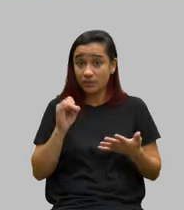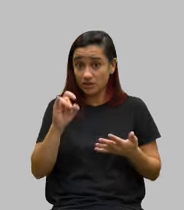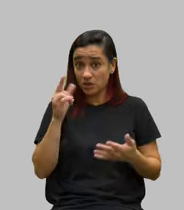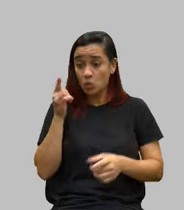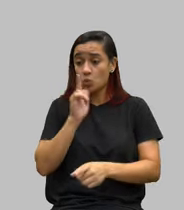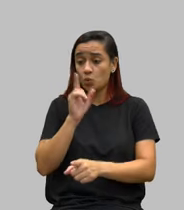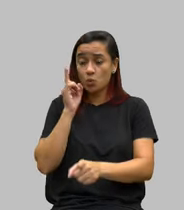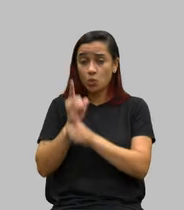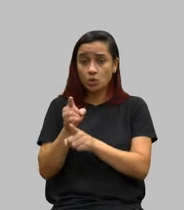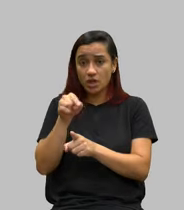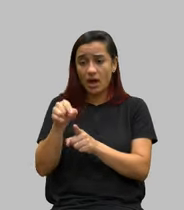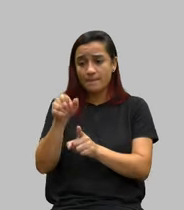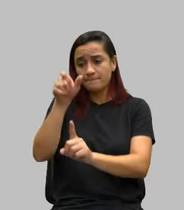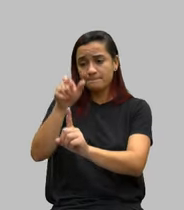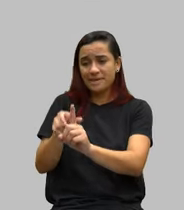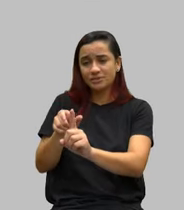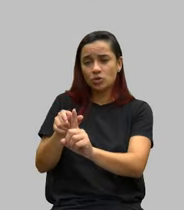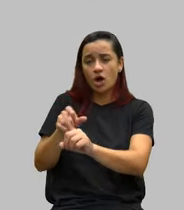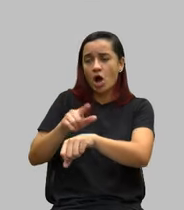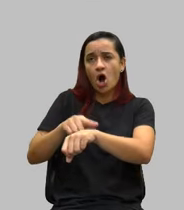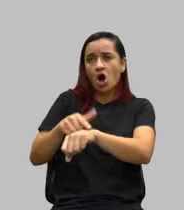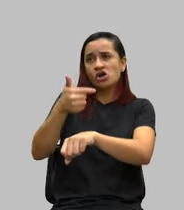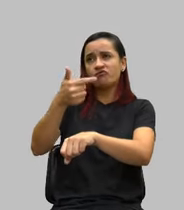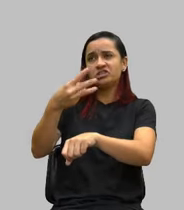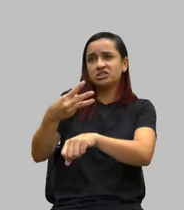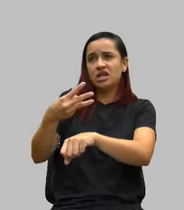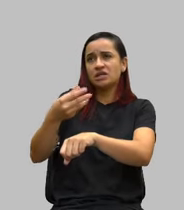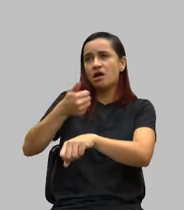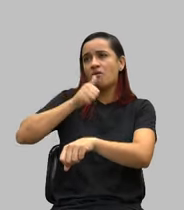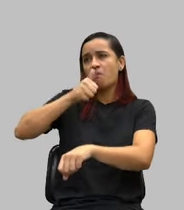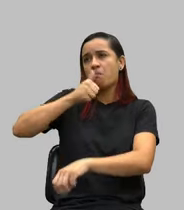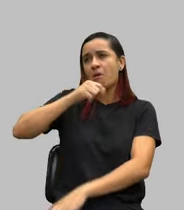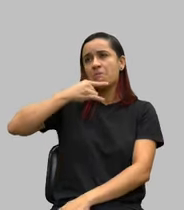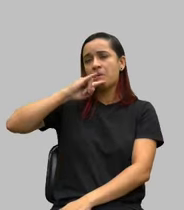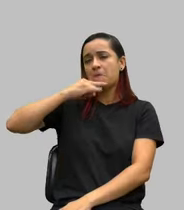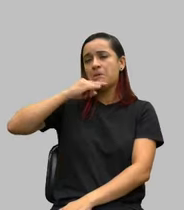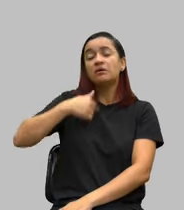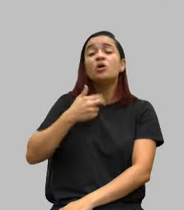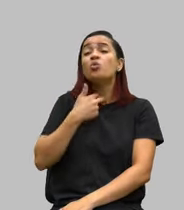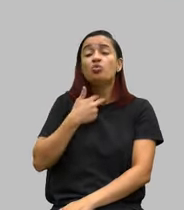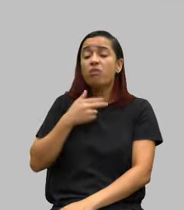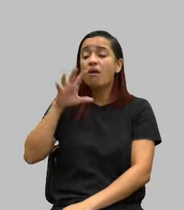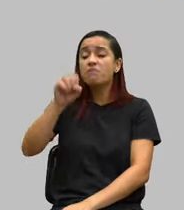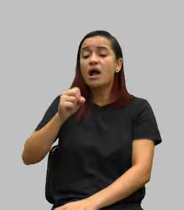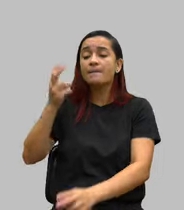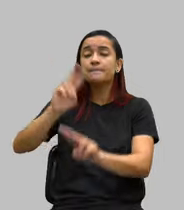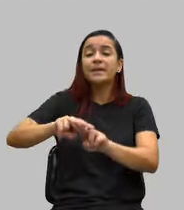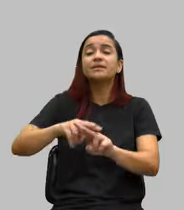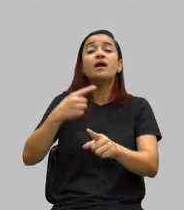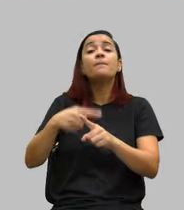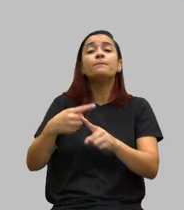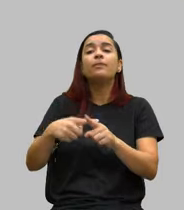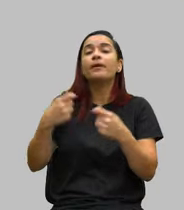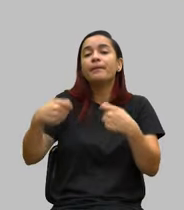23 horas num botiquinho tomando pinga tomando cachaça ele não pode prender esse sujeito porque ele precisa de um mandado Então são